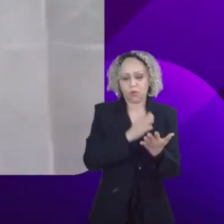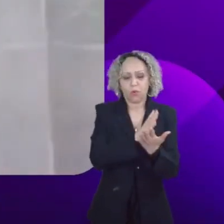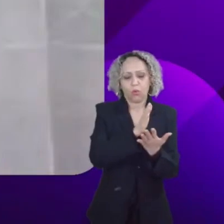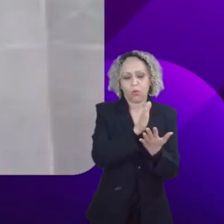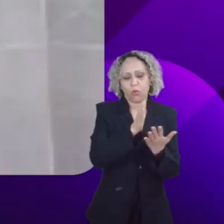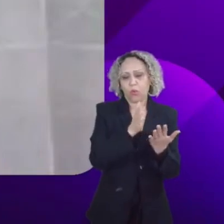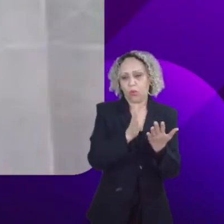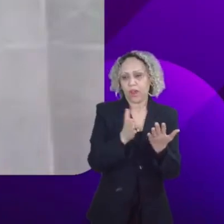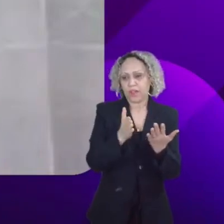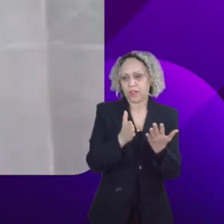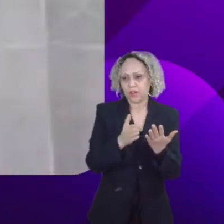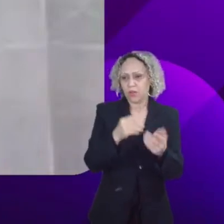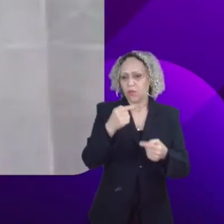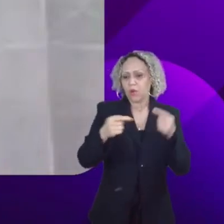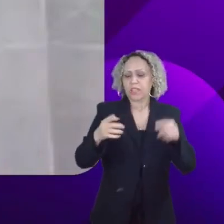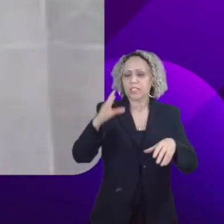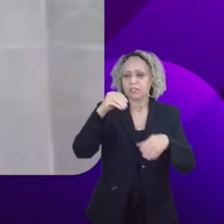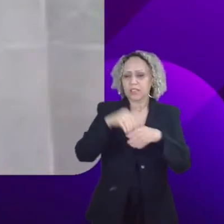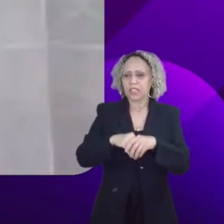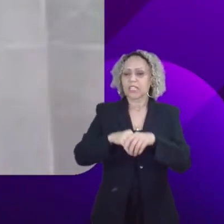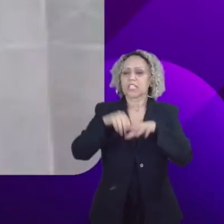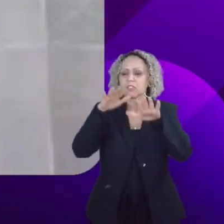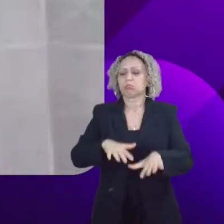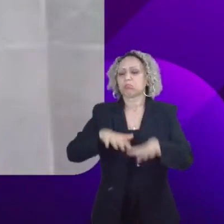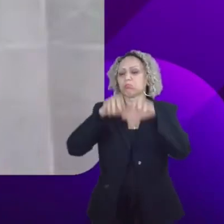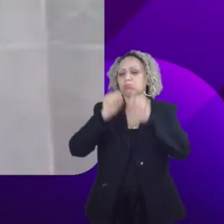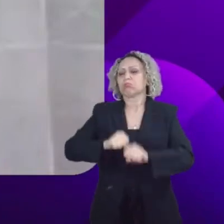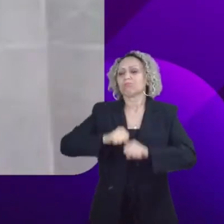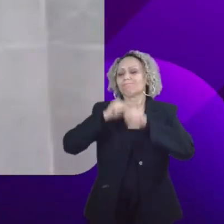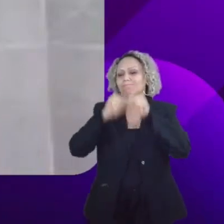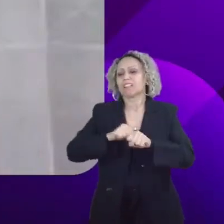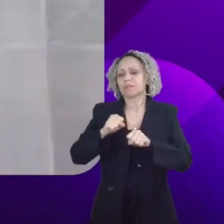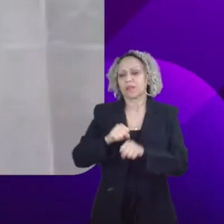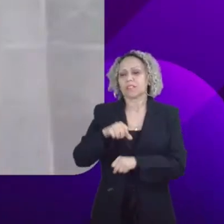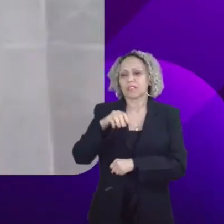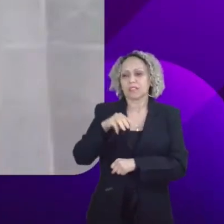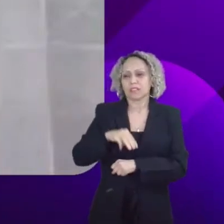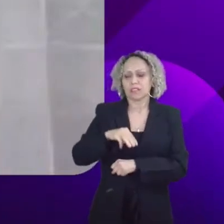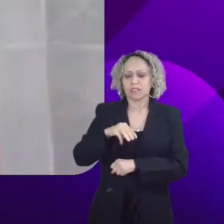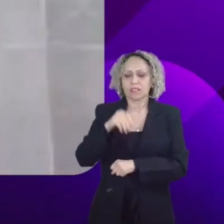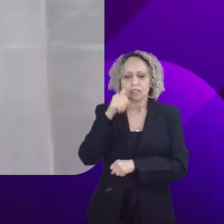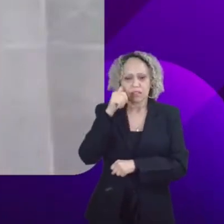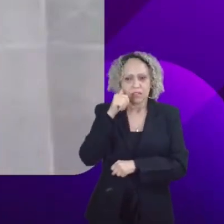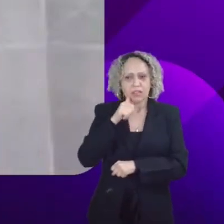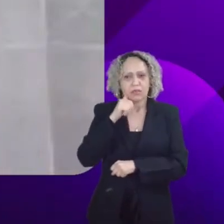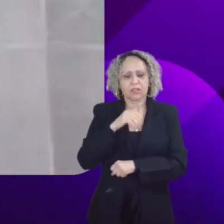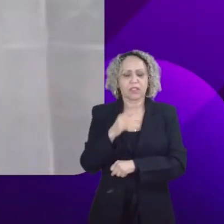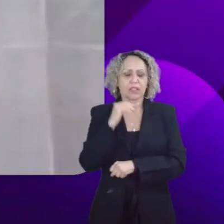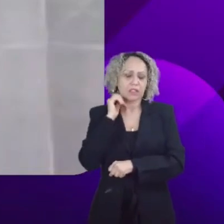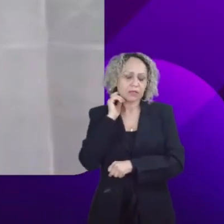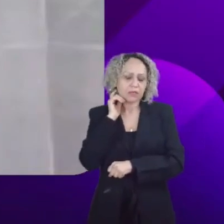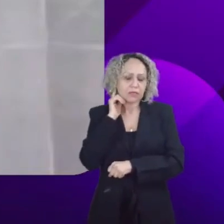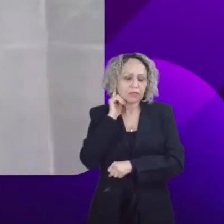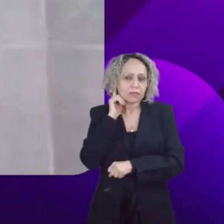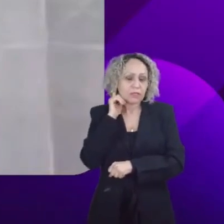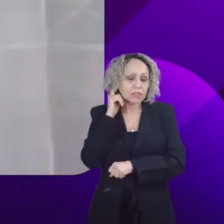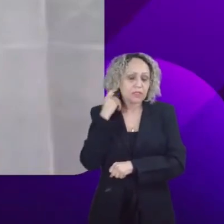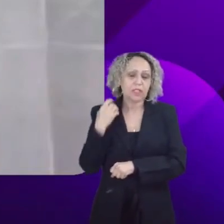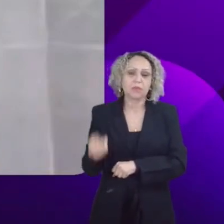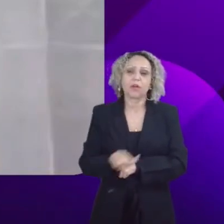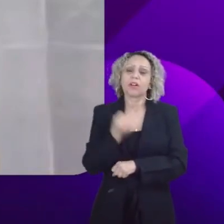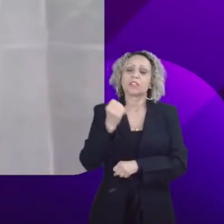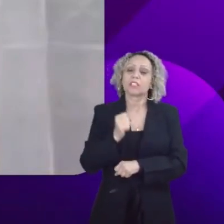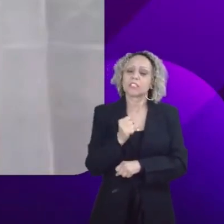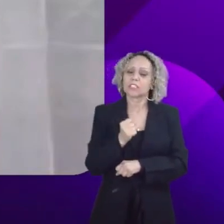compor a marcha, em um processo formativo, que acaba contribuindo para empoderar as